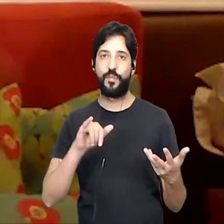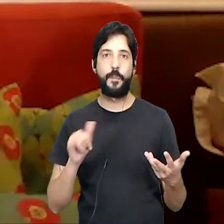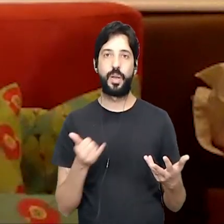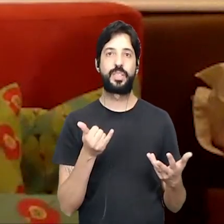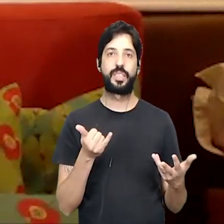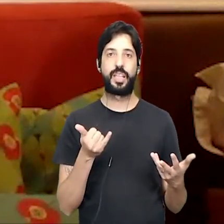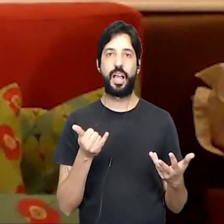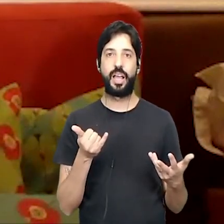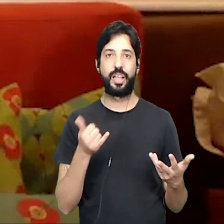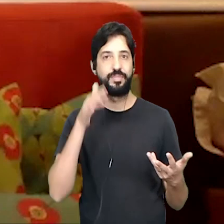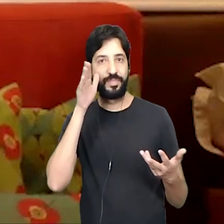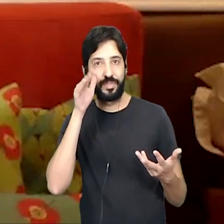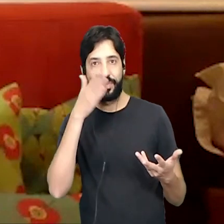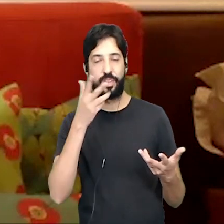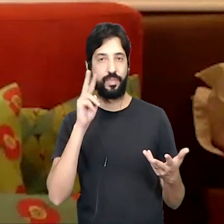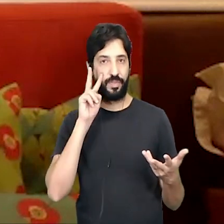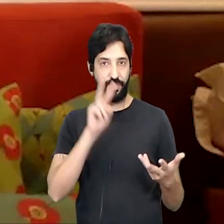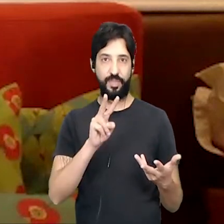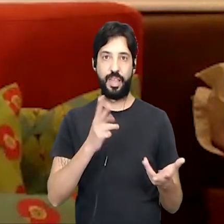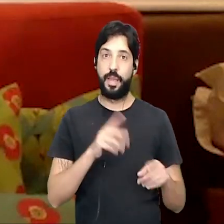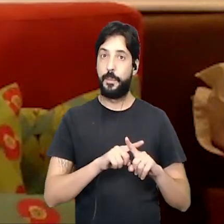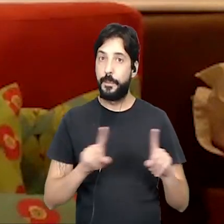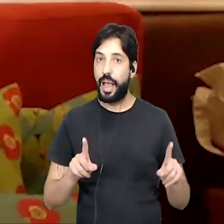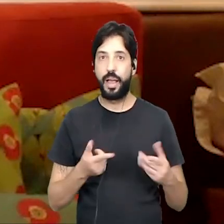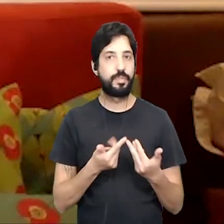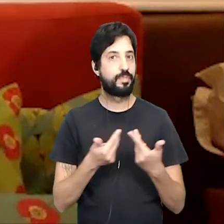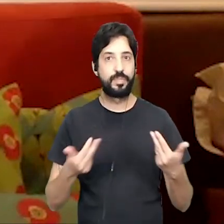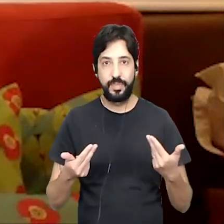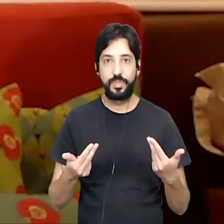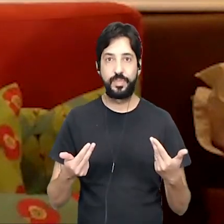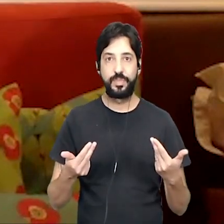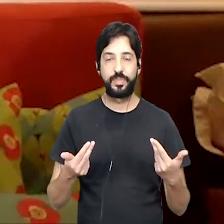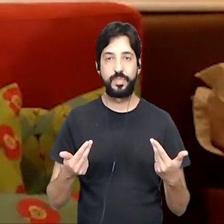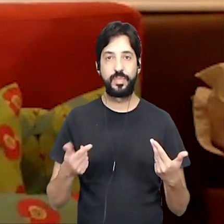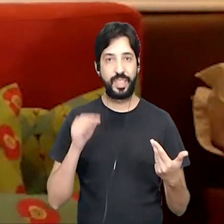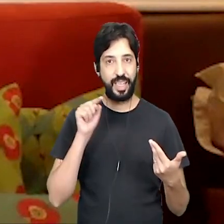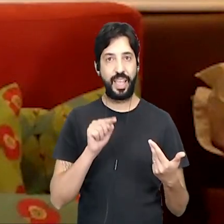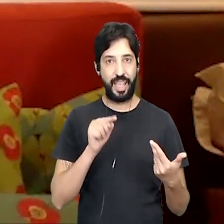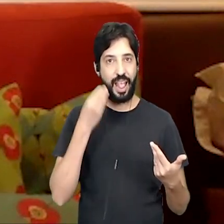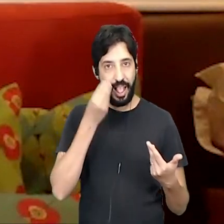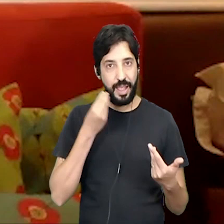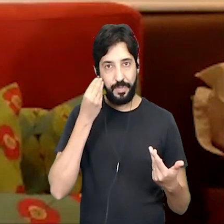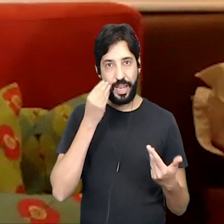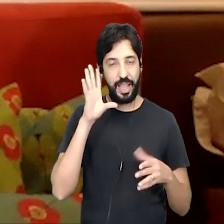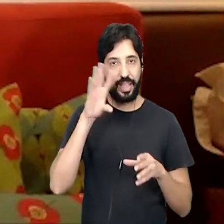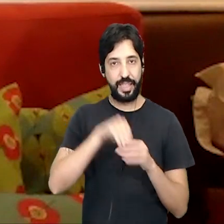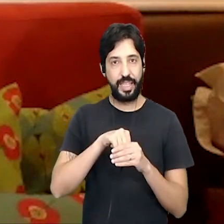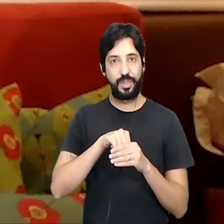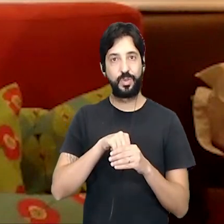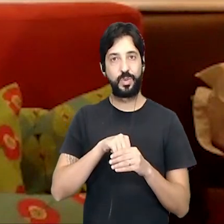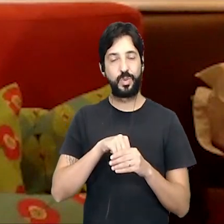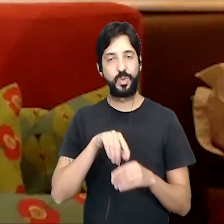gente nem teve a oportunidade de experimentar ao vivo, né? Mas quantas coisas